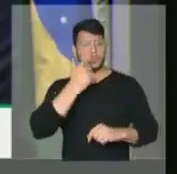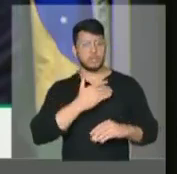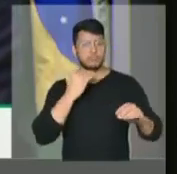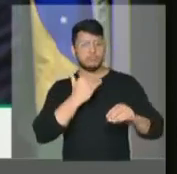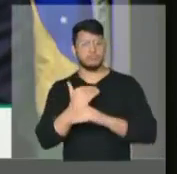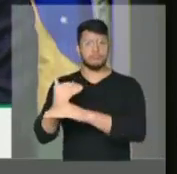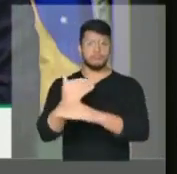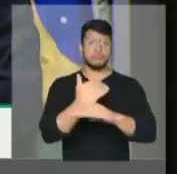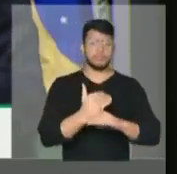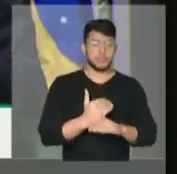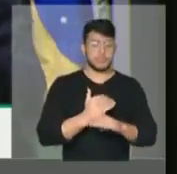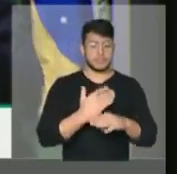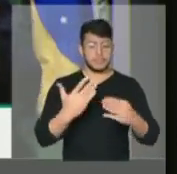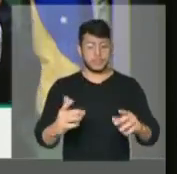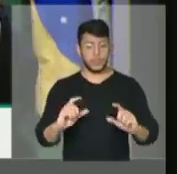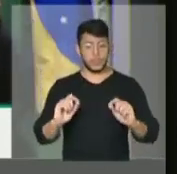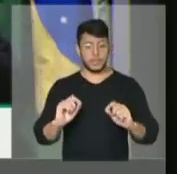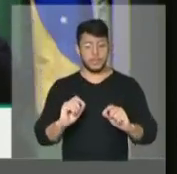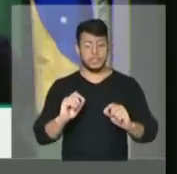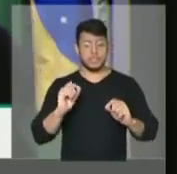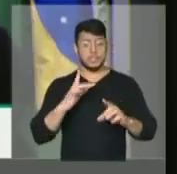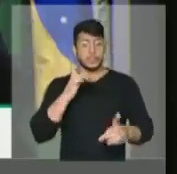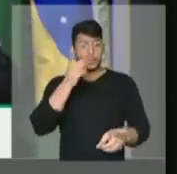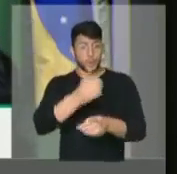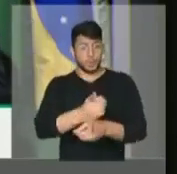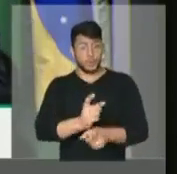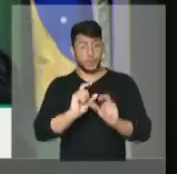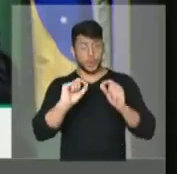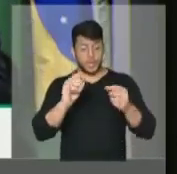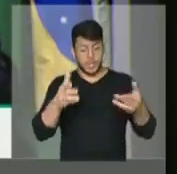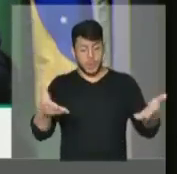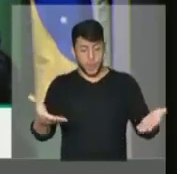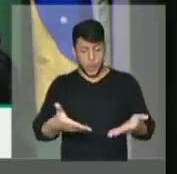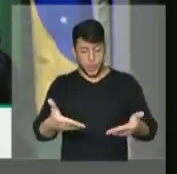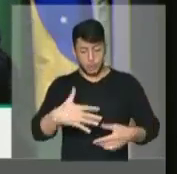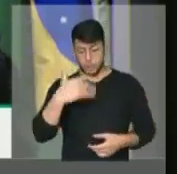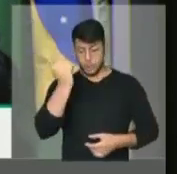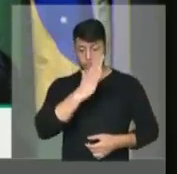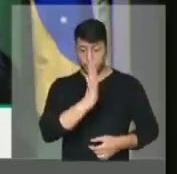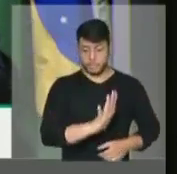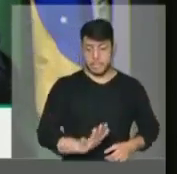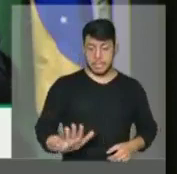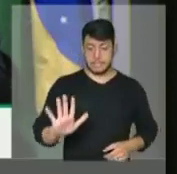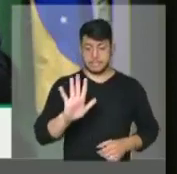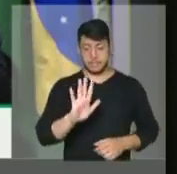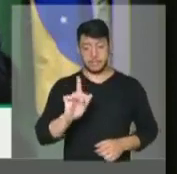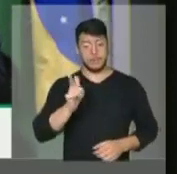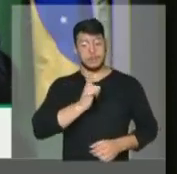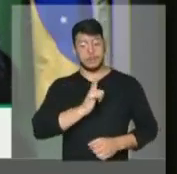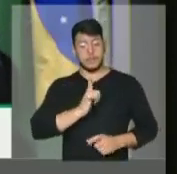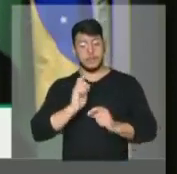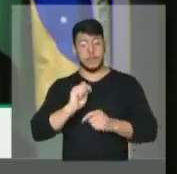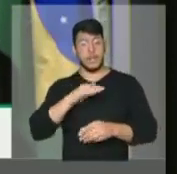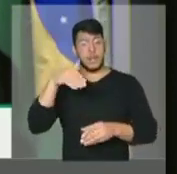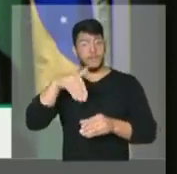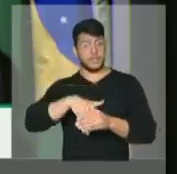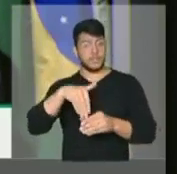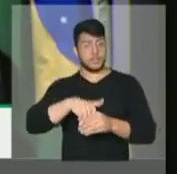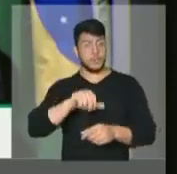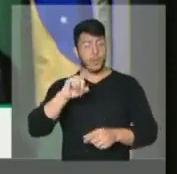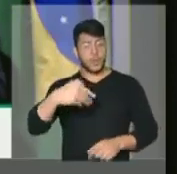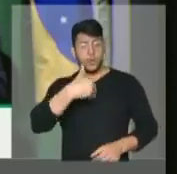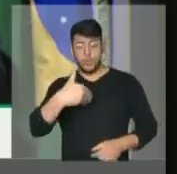gente se depara que se tem hoje no Brasil uma eleição que é custeada